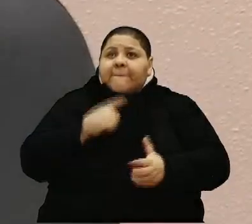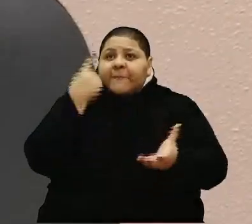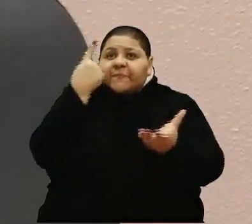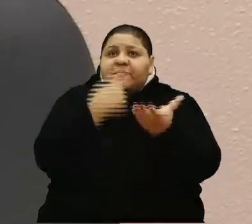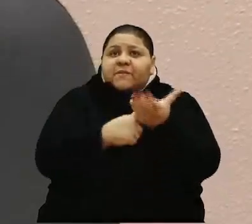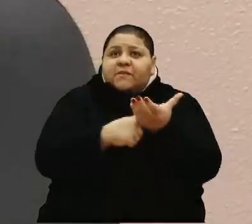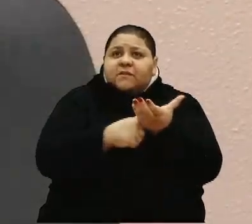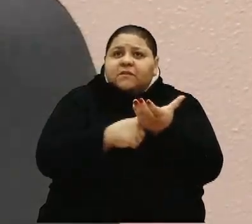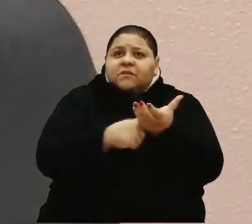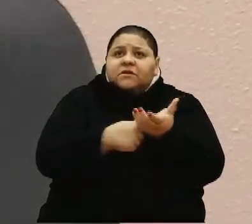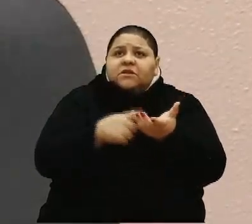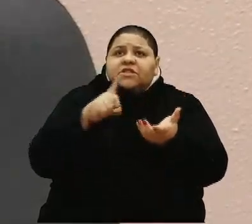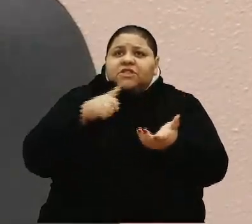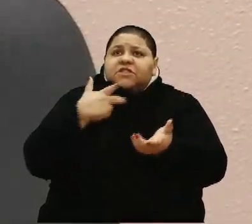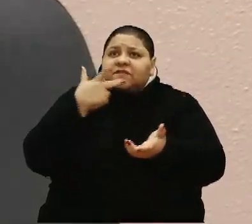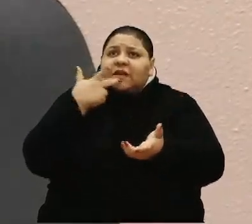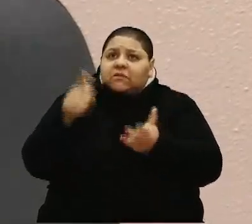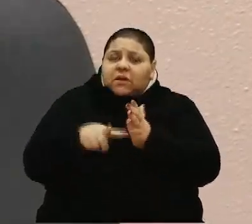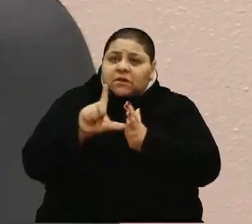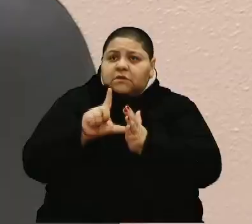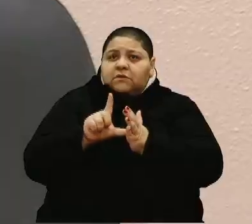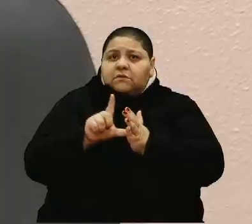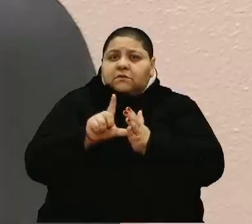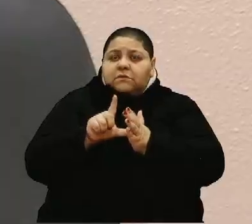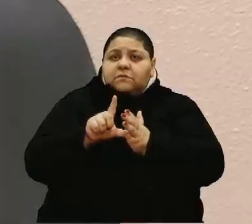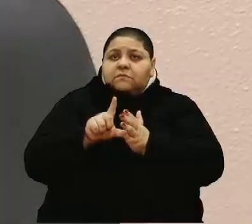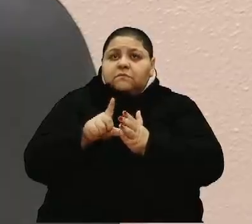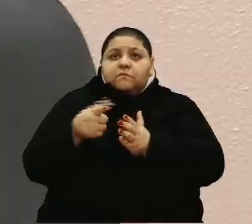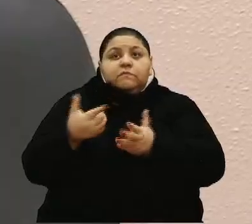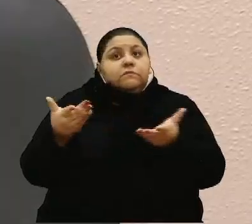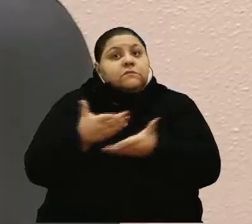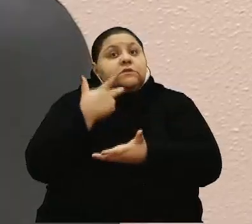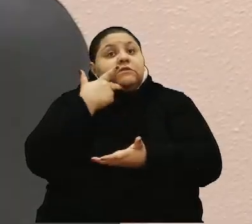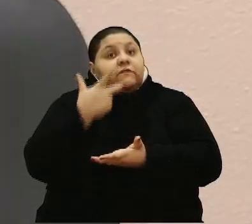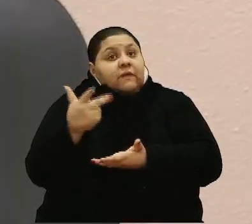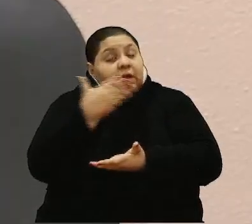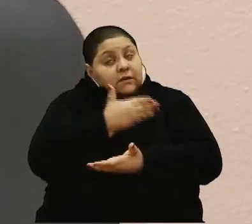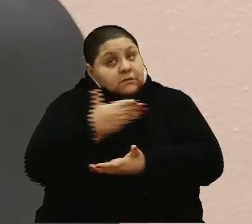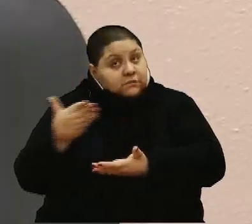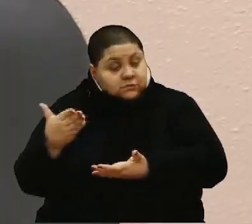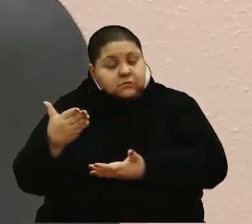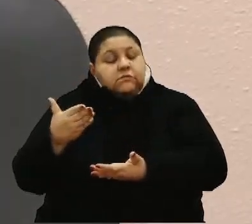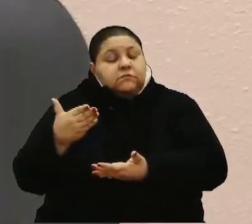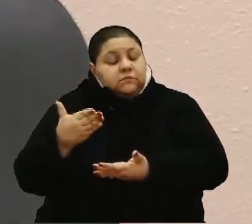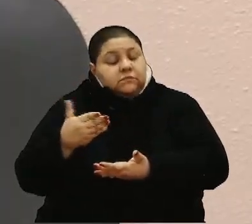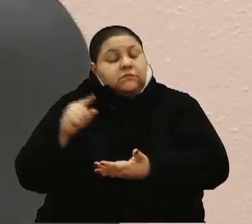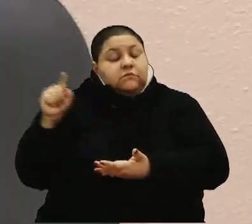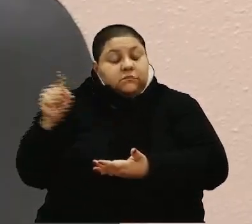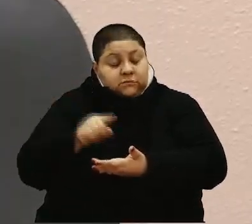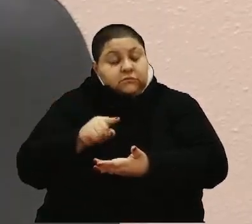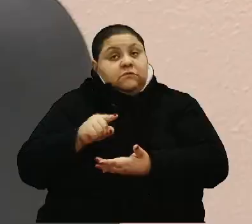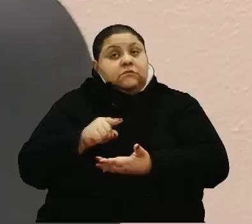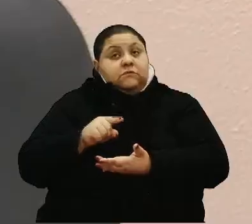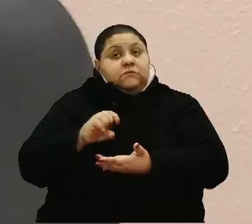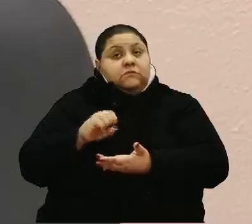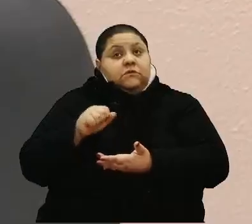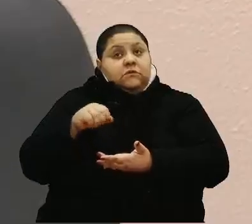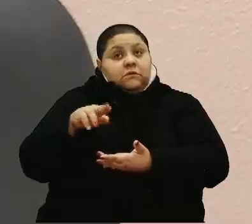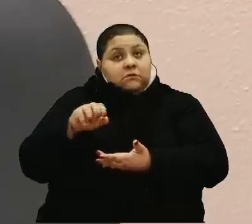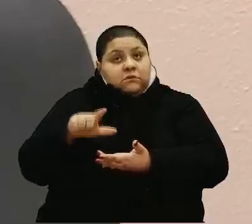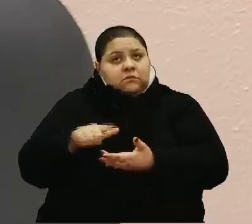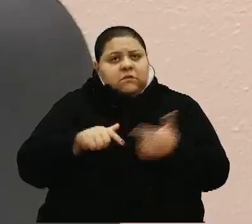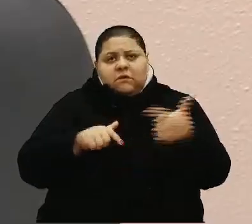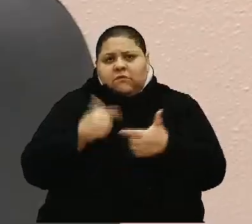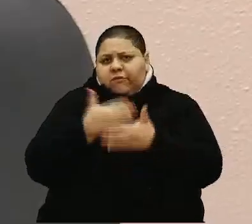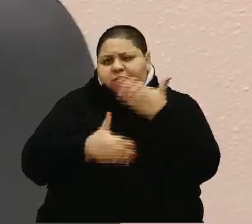compromissos pessoais, deveria ter falado antes. E aí, eu venho alertando, nobres colegas, um Samuel Ávila, 2, com